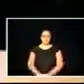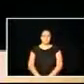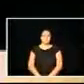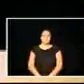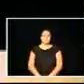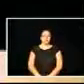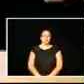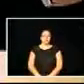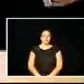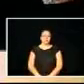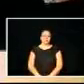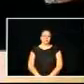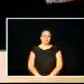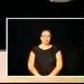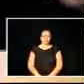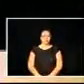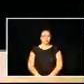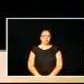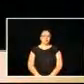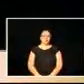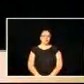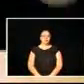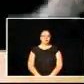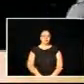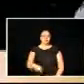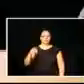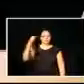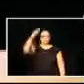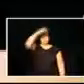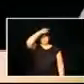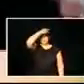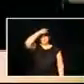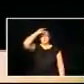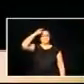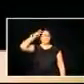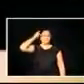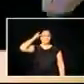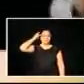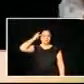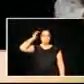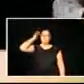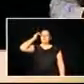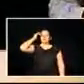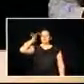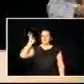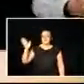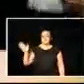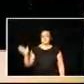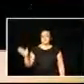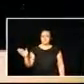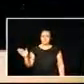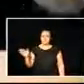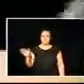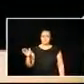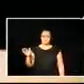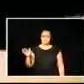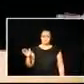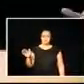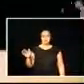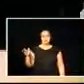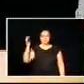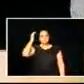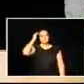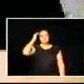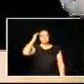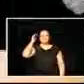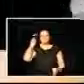que colocar a pessoa competente, tá certo? Dentro da secretaria, nesse caso levantado pela vereadora Poliana, acho que o prefeito tem que repensar nisso aí,